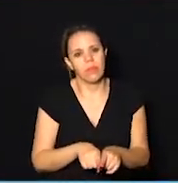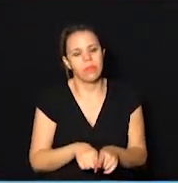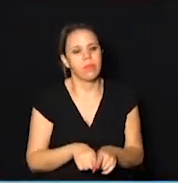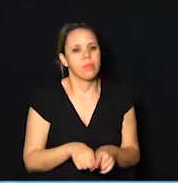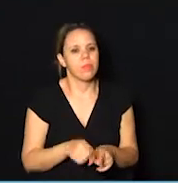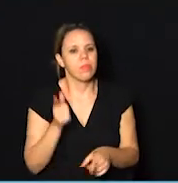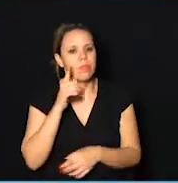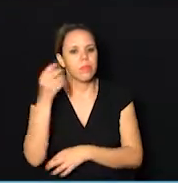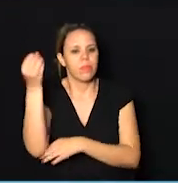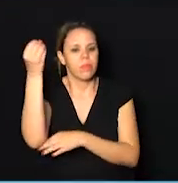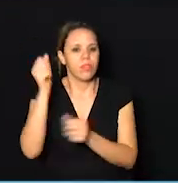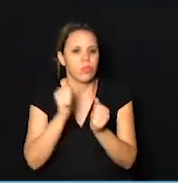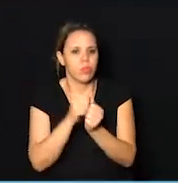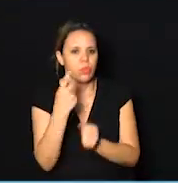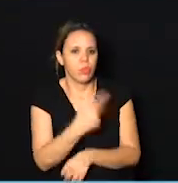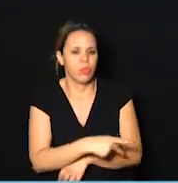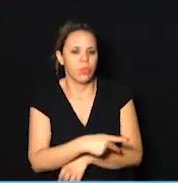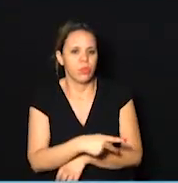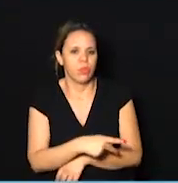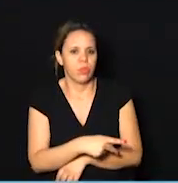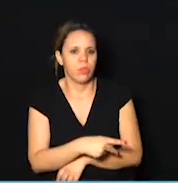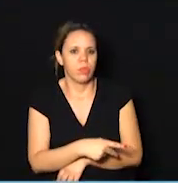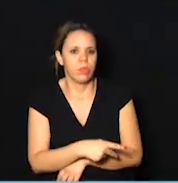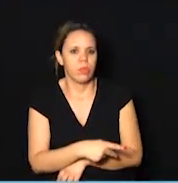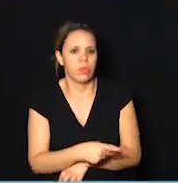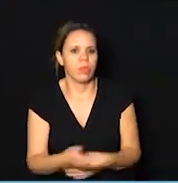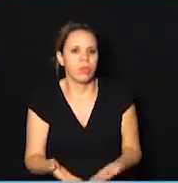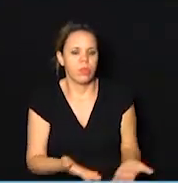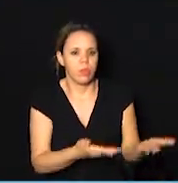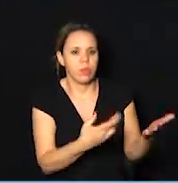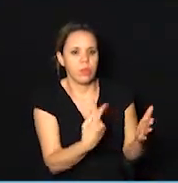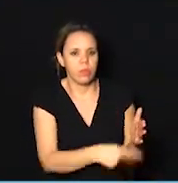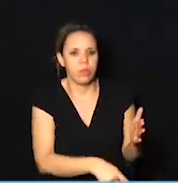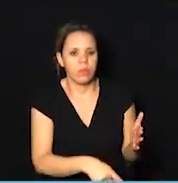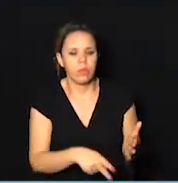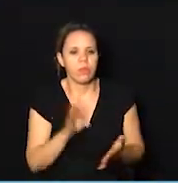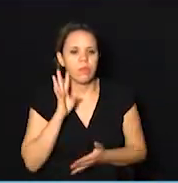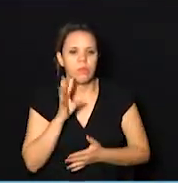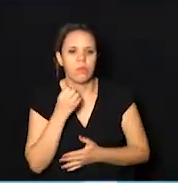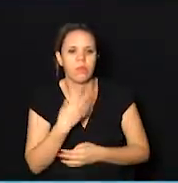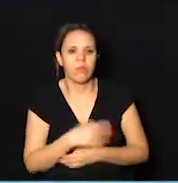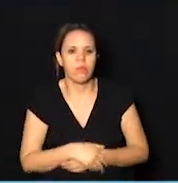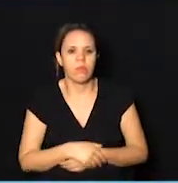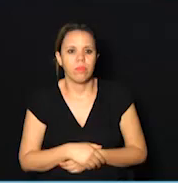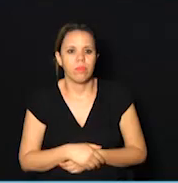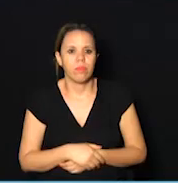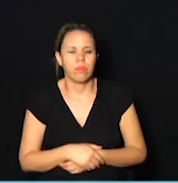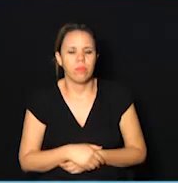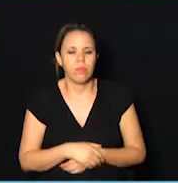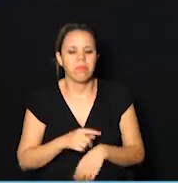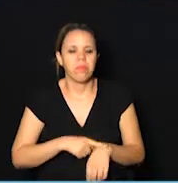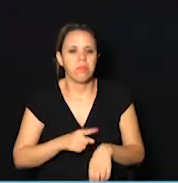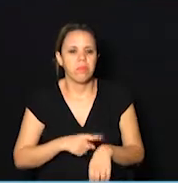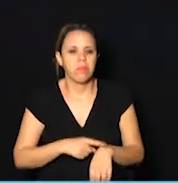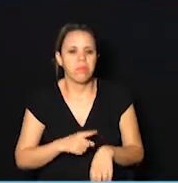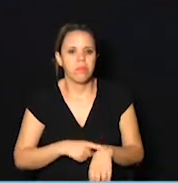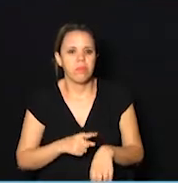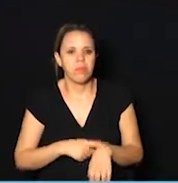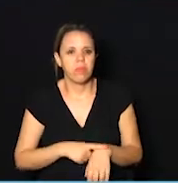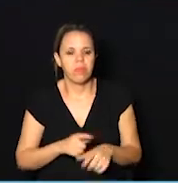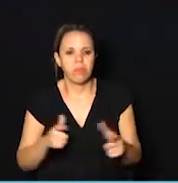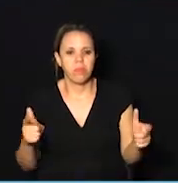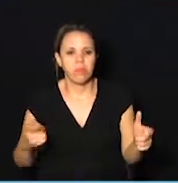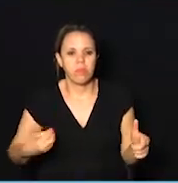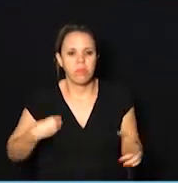condutor da tocha junto com ele que daí eu passei a tocha para ele pô foi demais tudo demais esse momento foi um